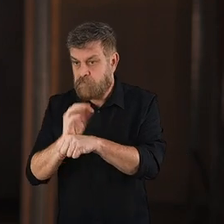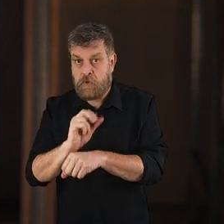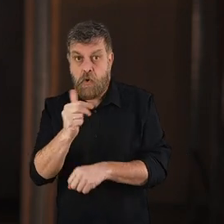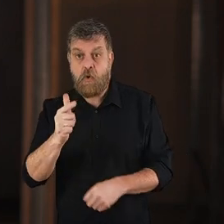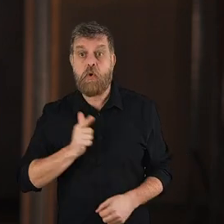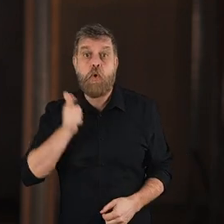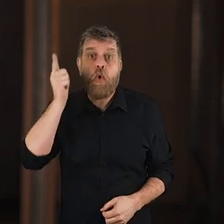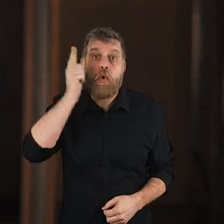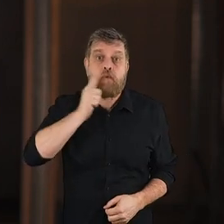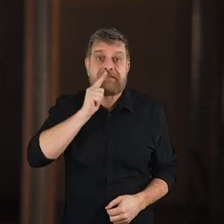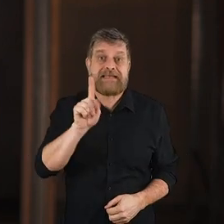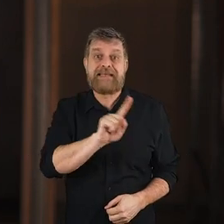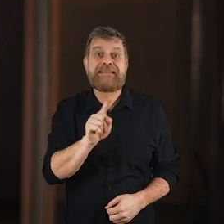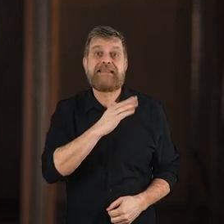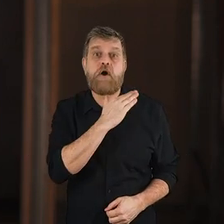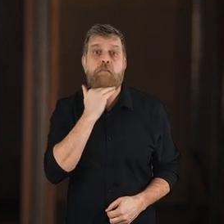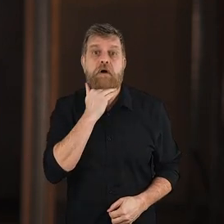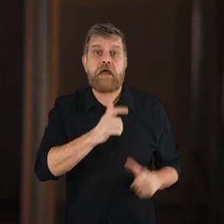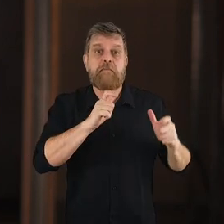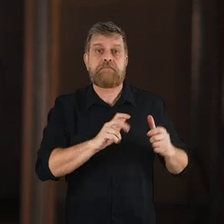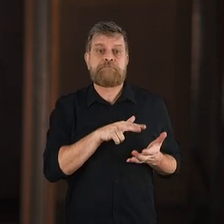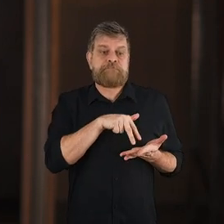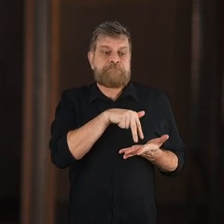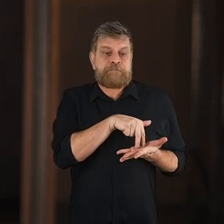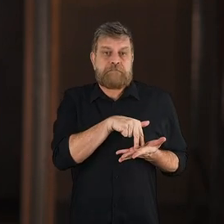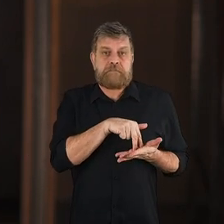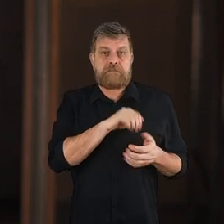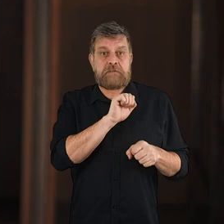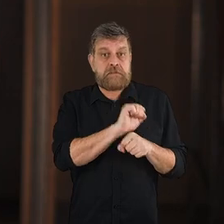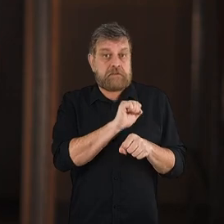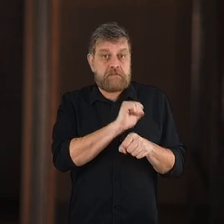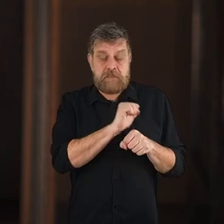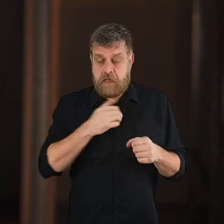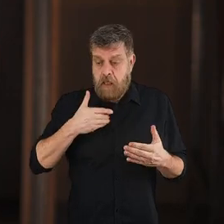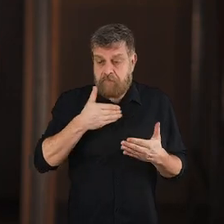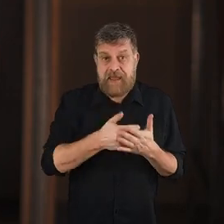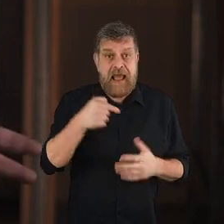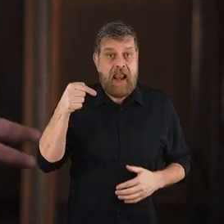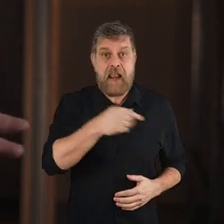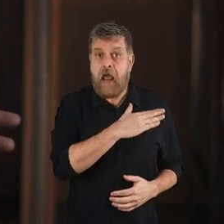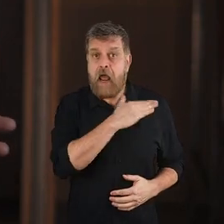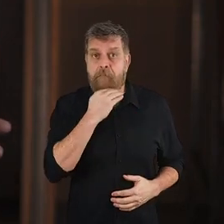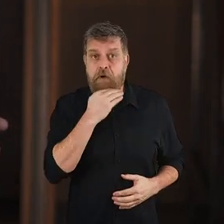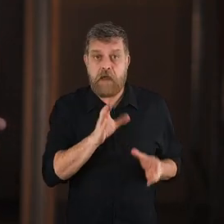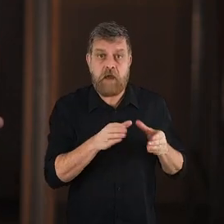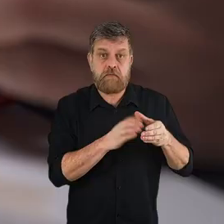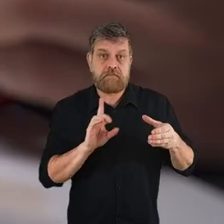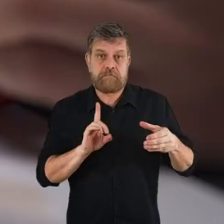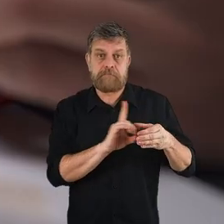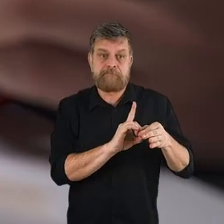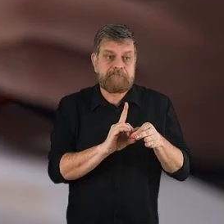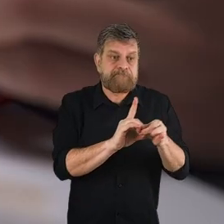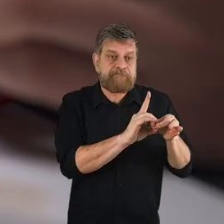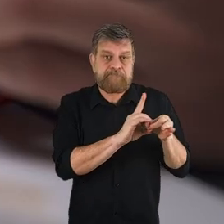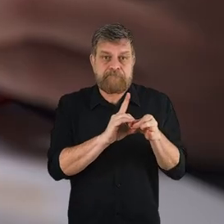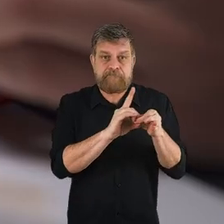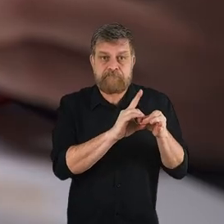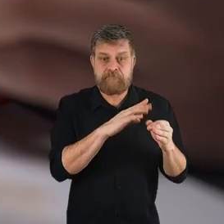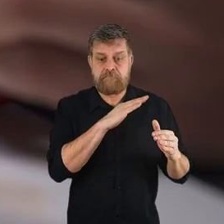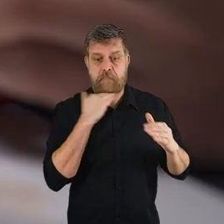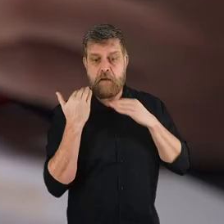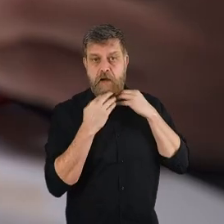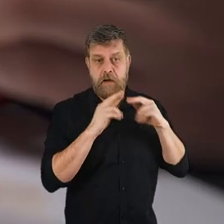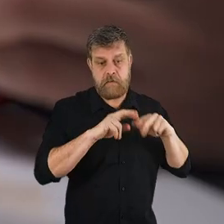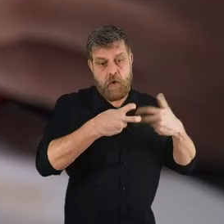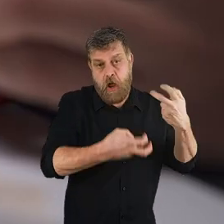ou permanecer no seu local de vida e morrer junto com o meio ambiente, seja por